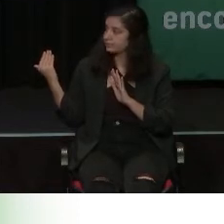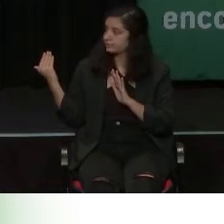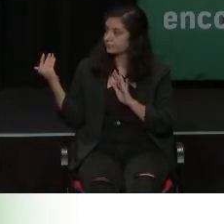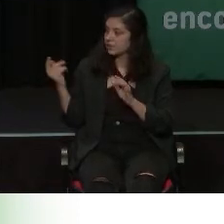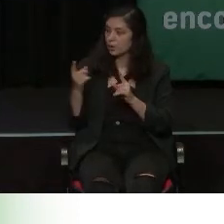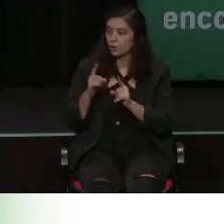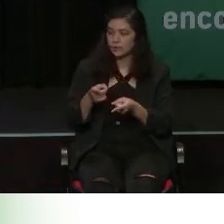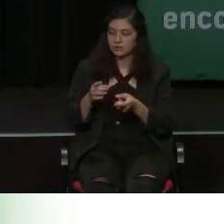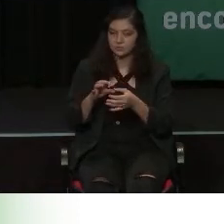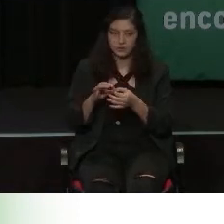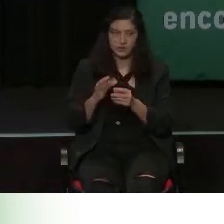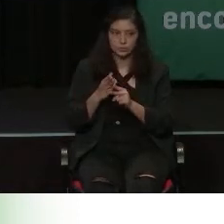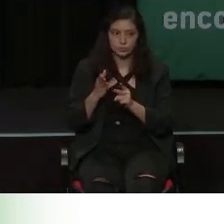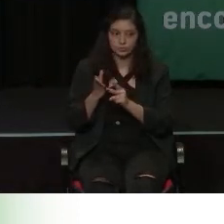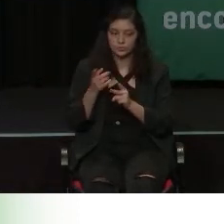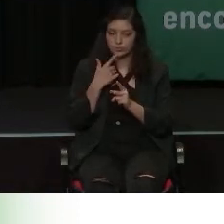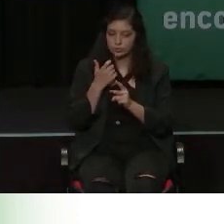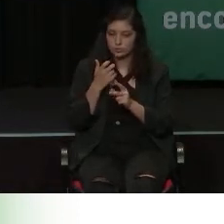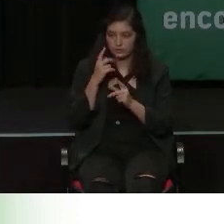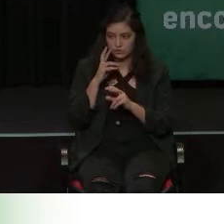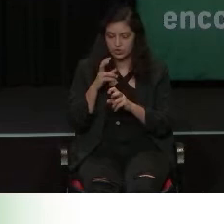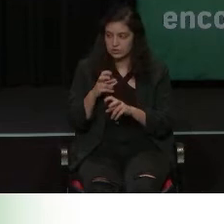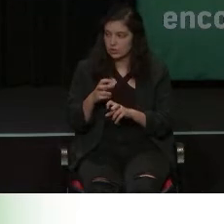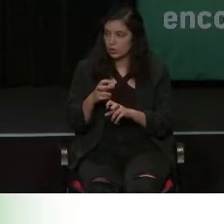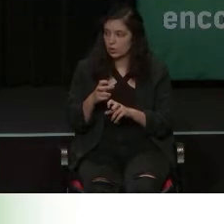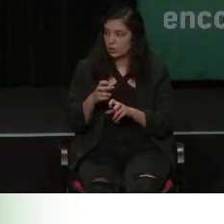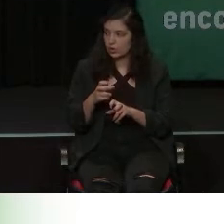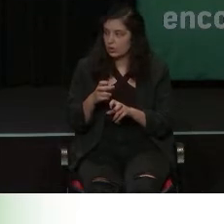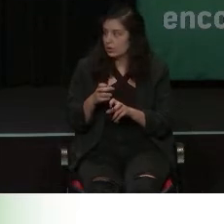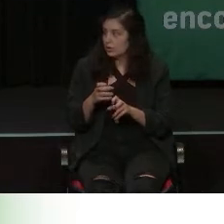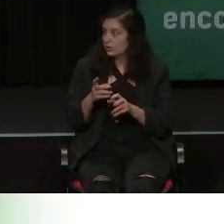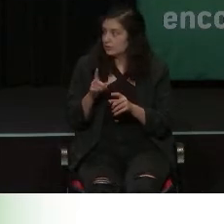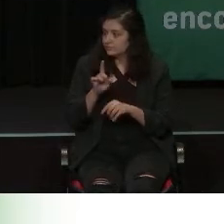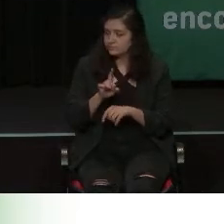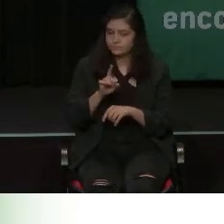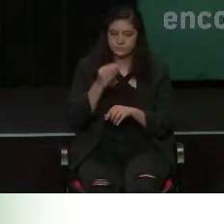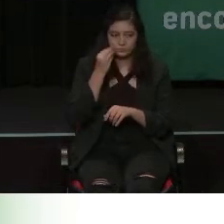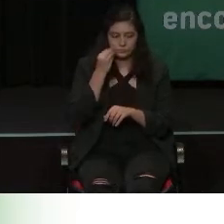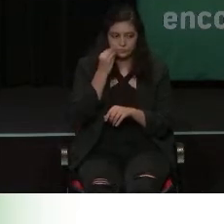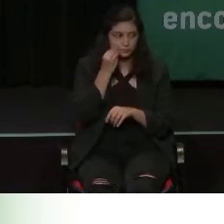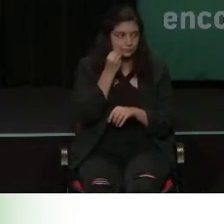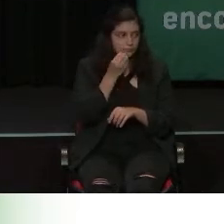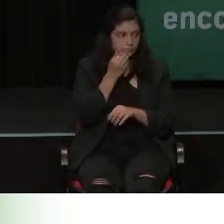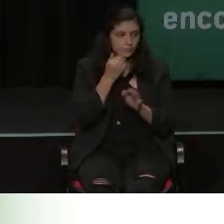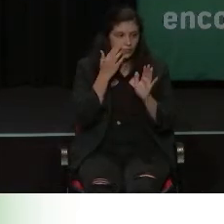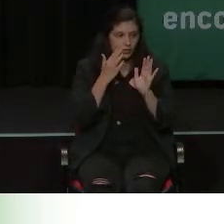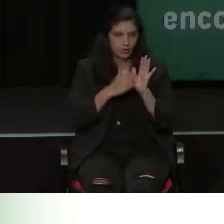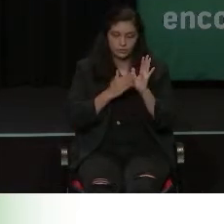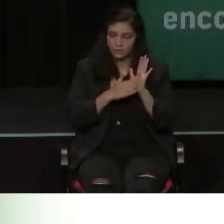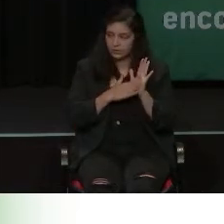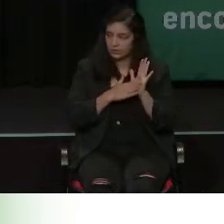com estas duas perguntas de investigação. Portanto, a primeira, como é que podemos identificar